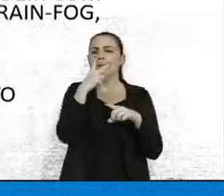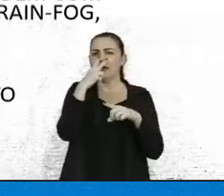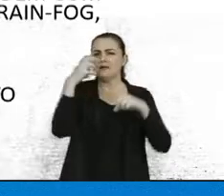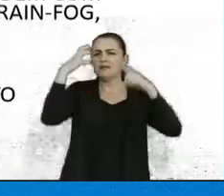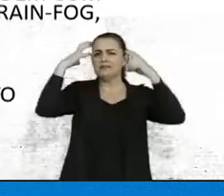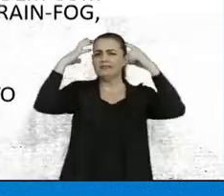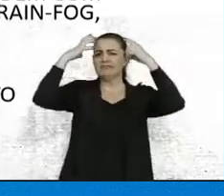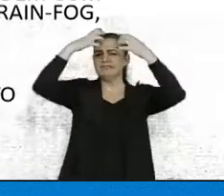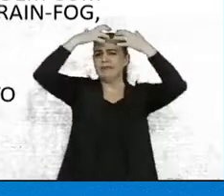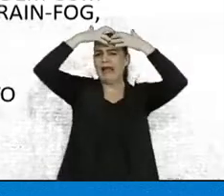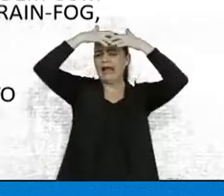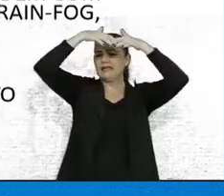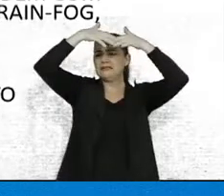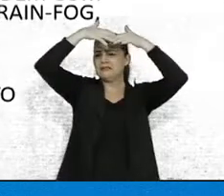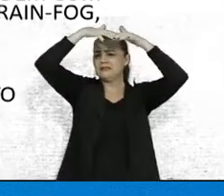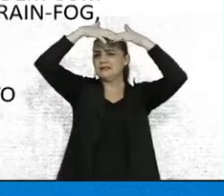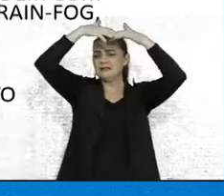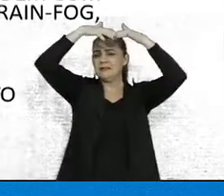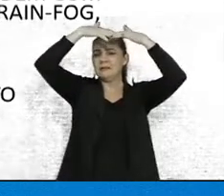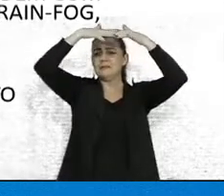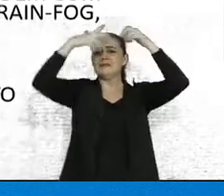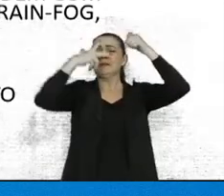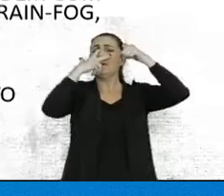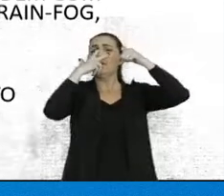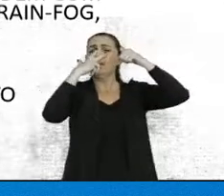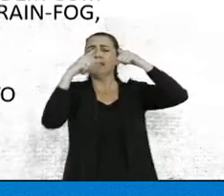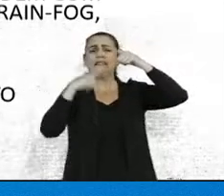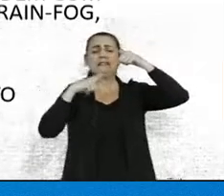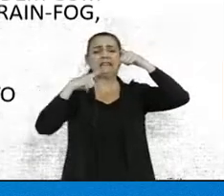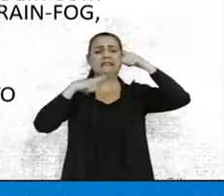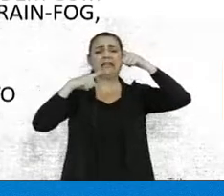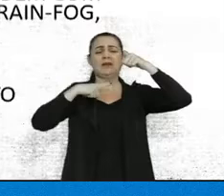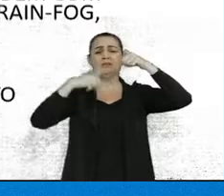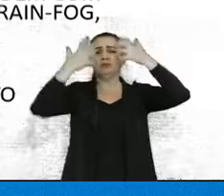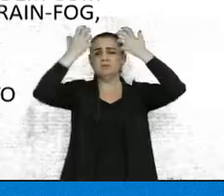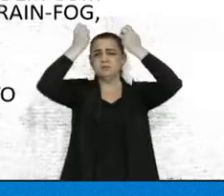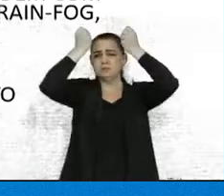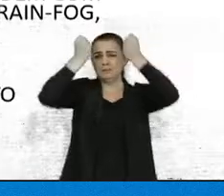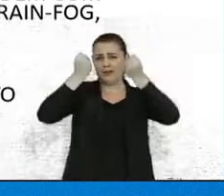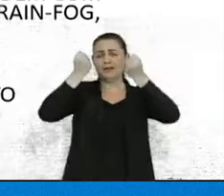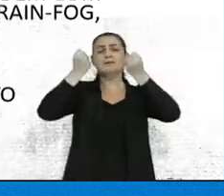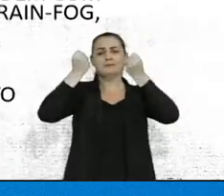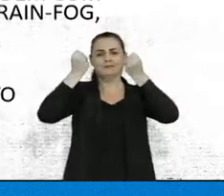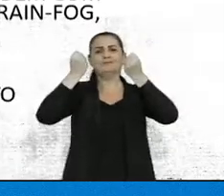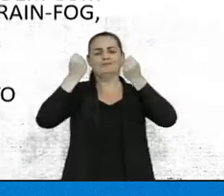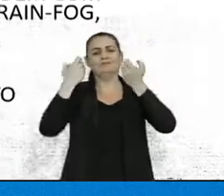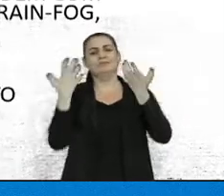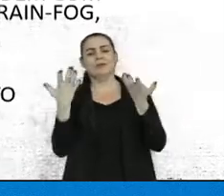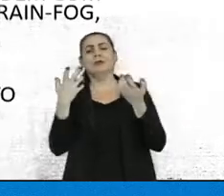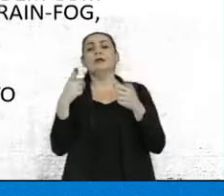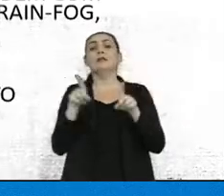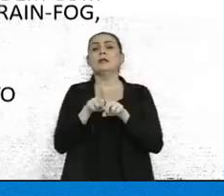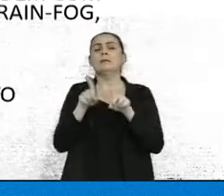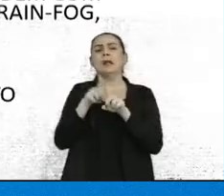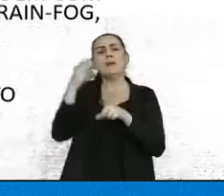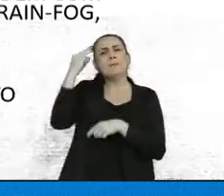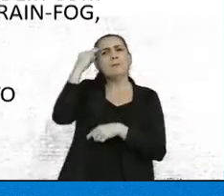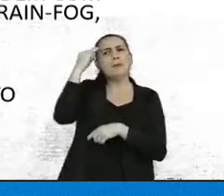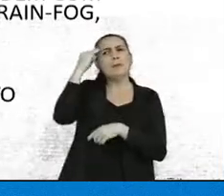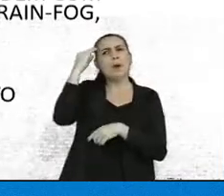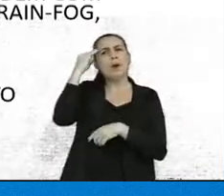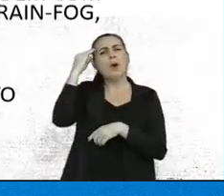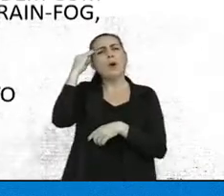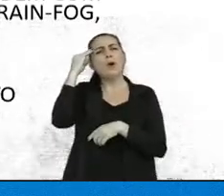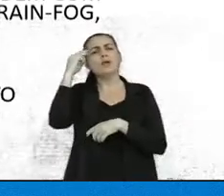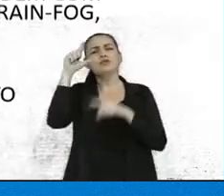cabeça, tá? E essa sensação de neblina na cabeça, que diminui a memória, que lentifica o